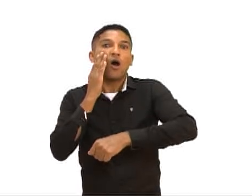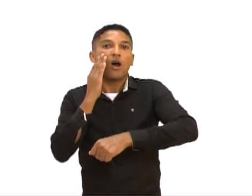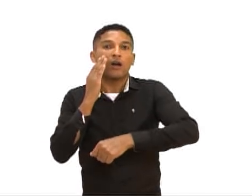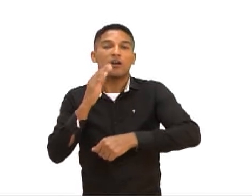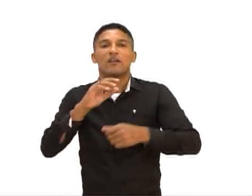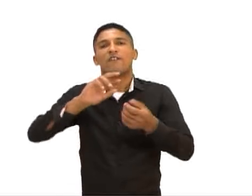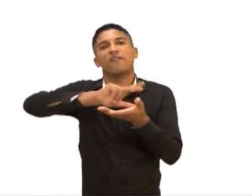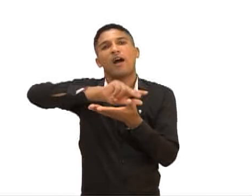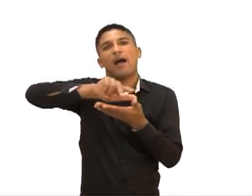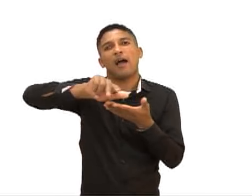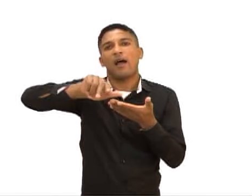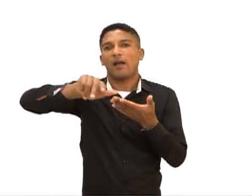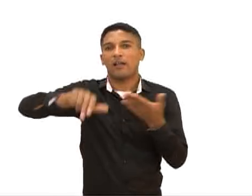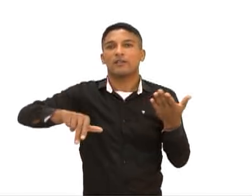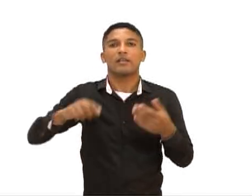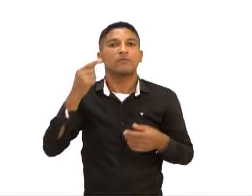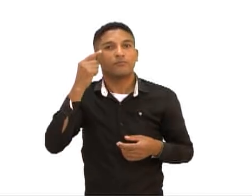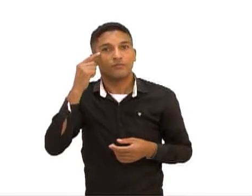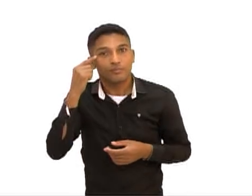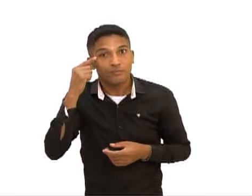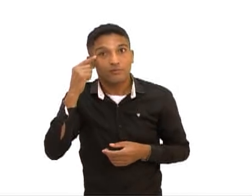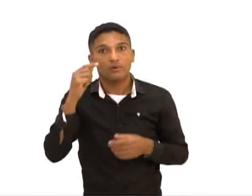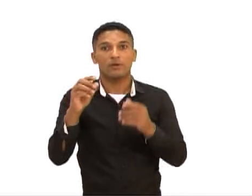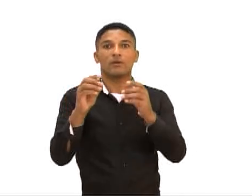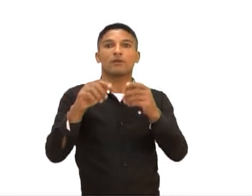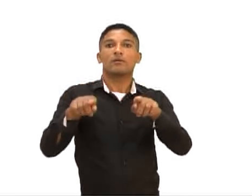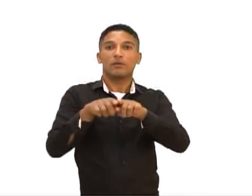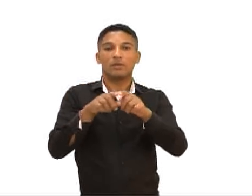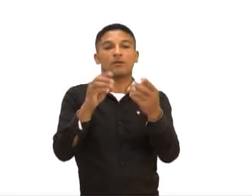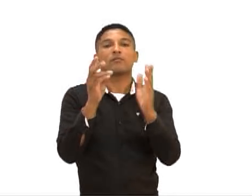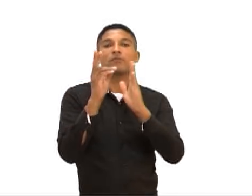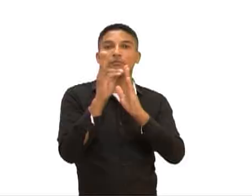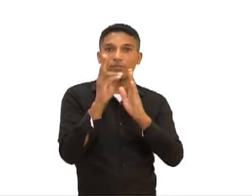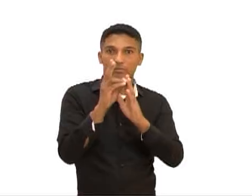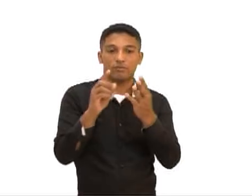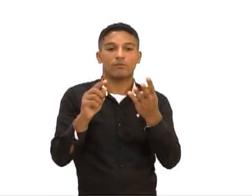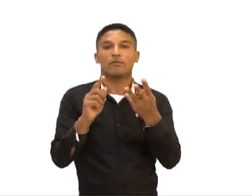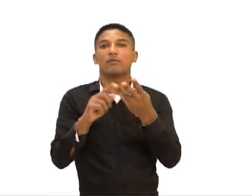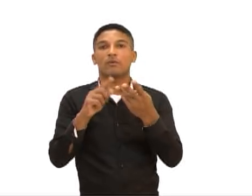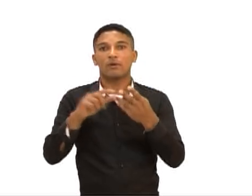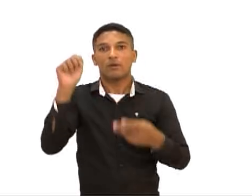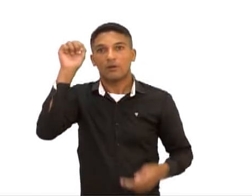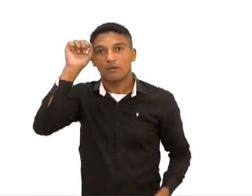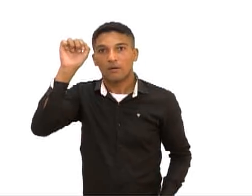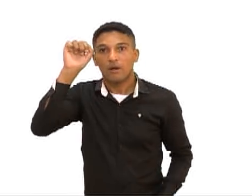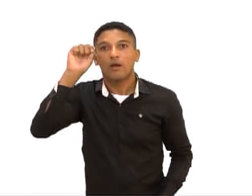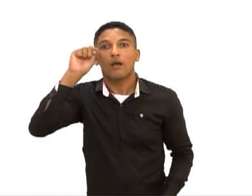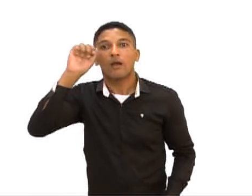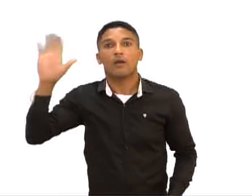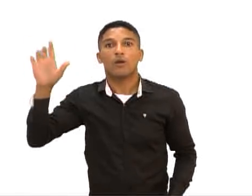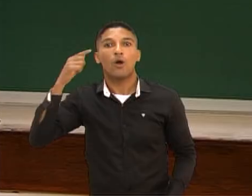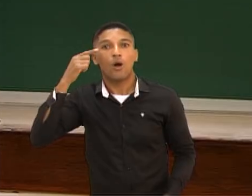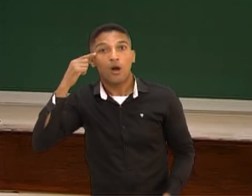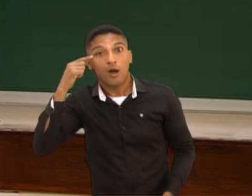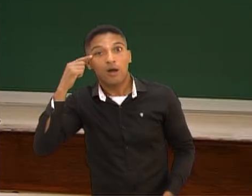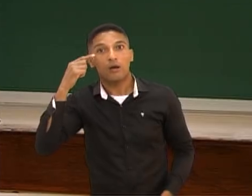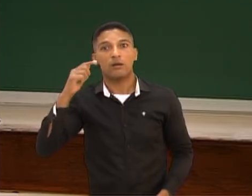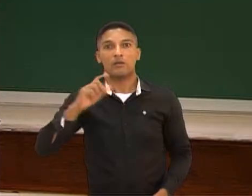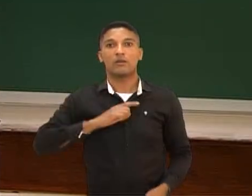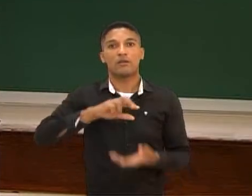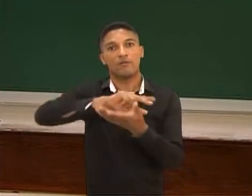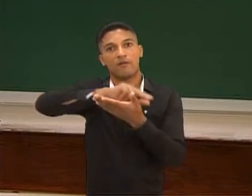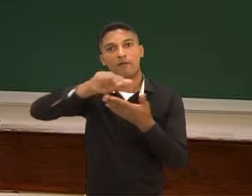indígenas, afrodescendentes, asiáticas, europeias e mestiças, né? Então, mais ou menos alguma coisa similar a isso vocês